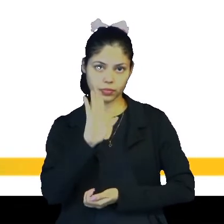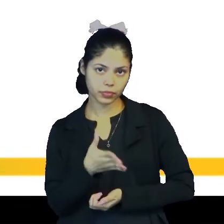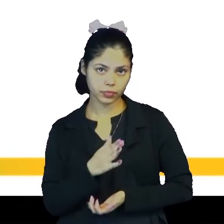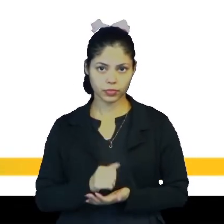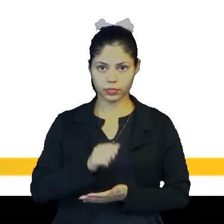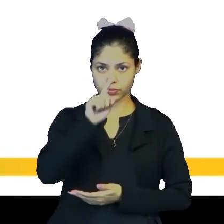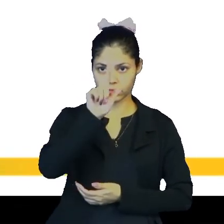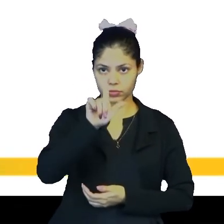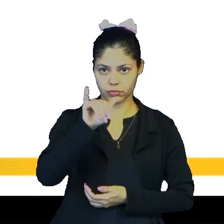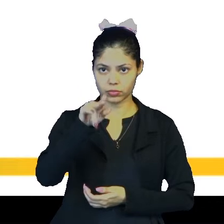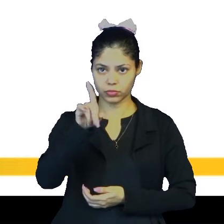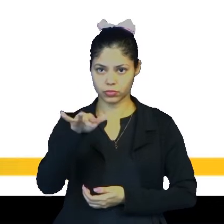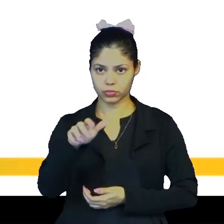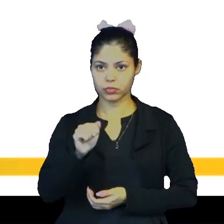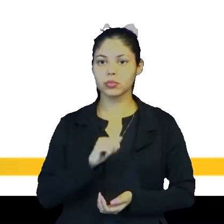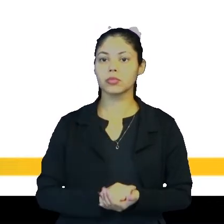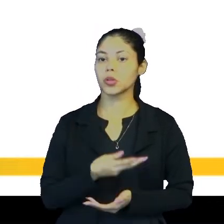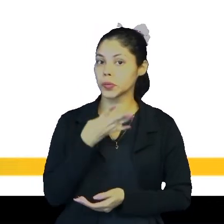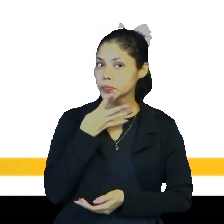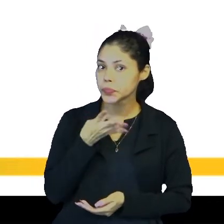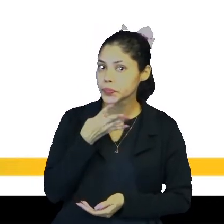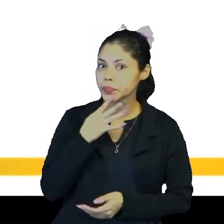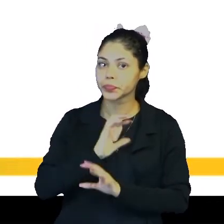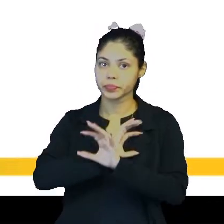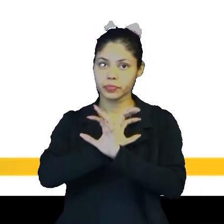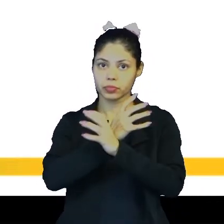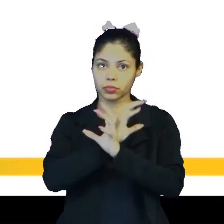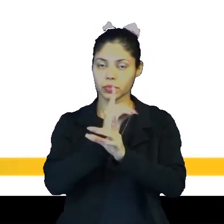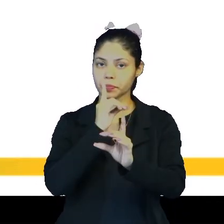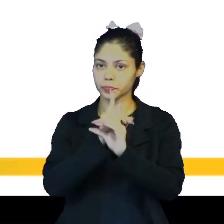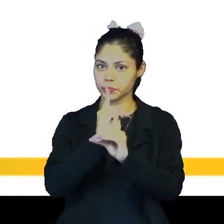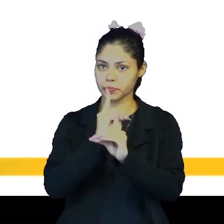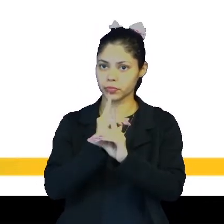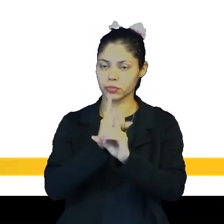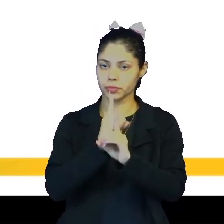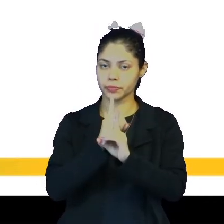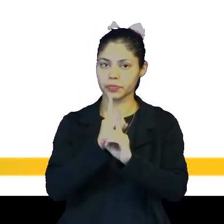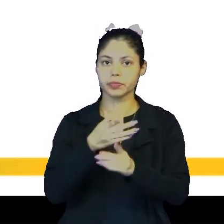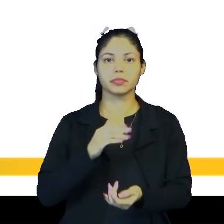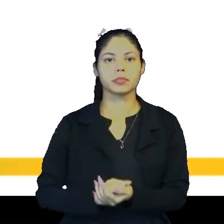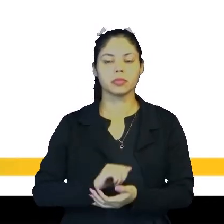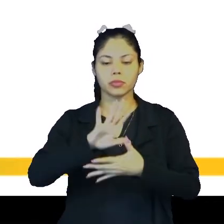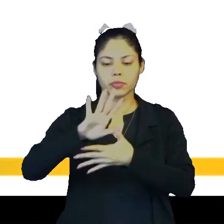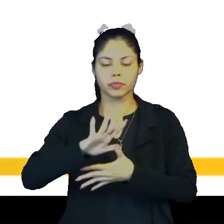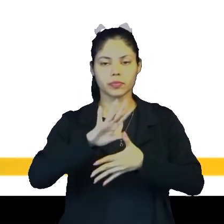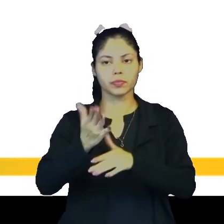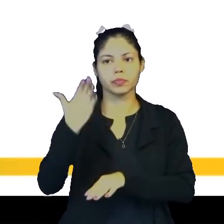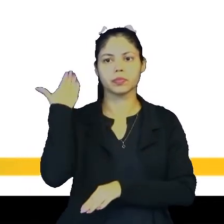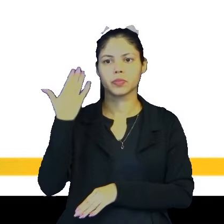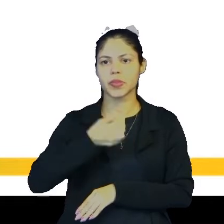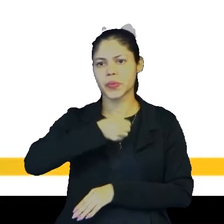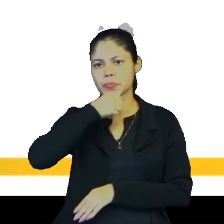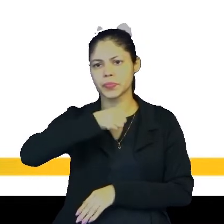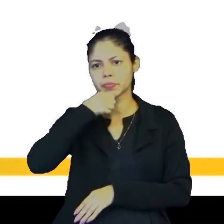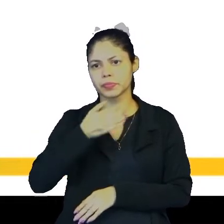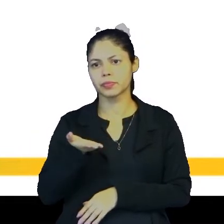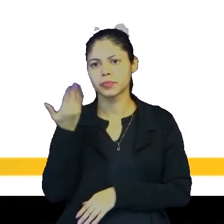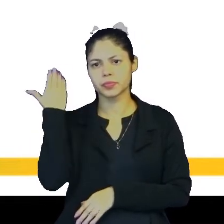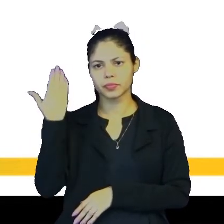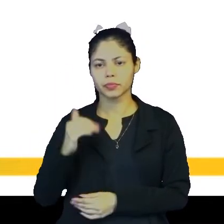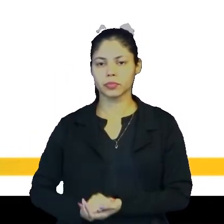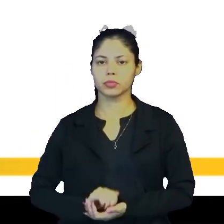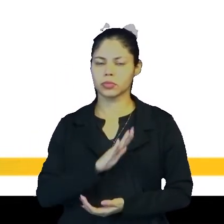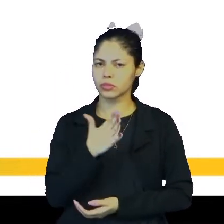Já Luzia, né, que é um fóssil que foi encontrado na América, o mais antigo fóssil, é